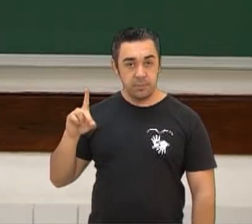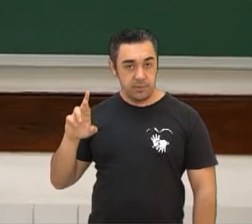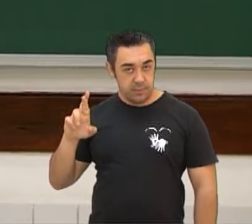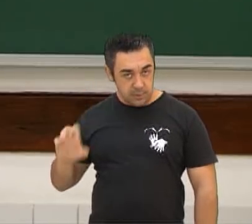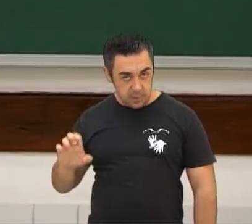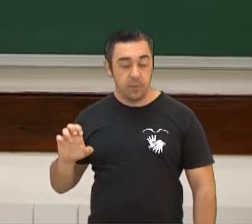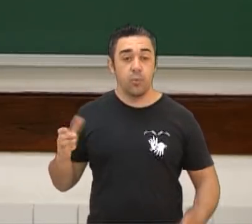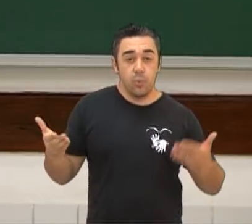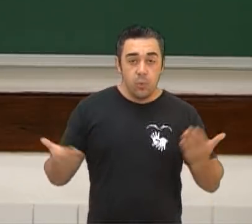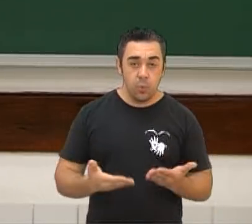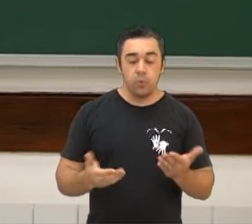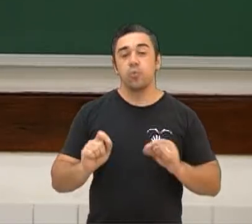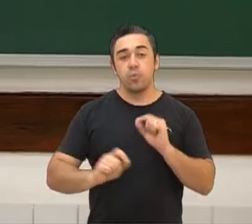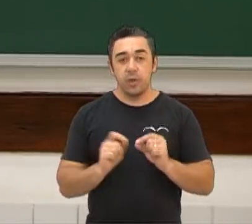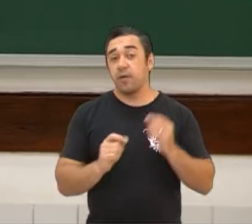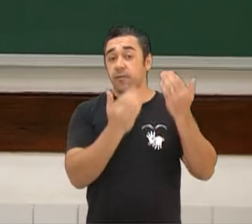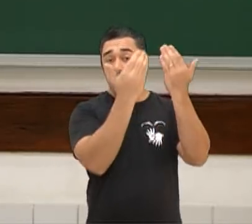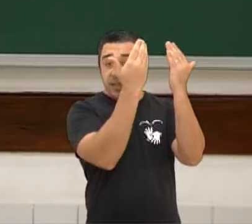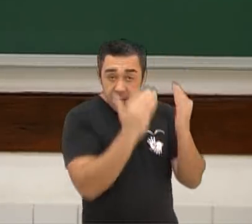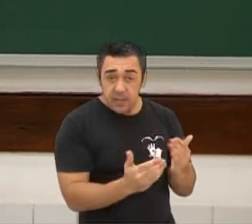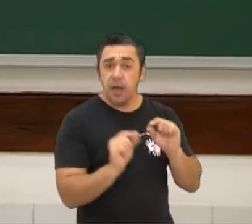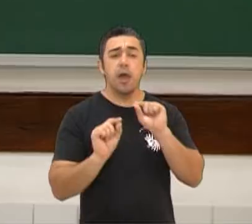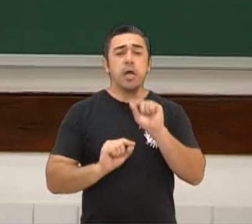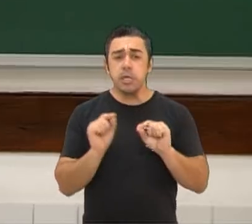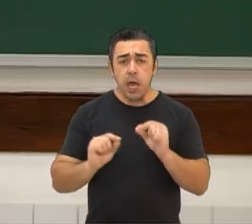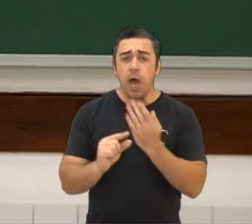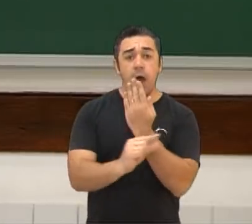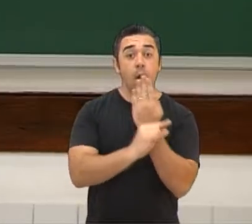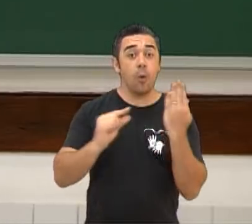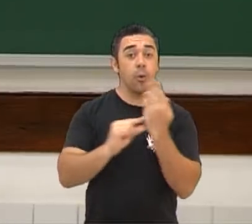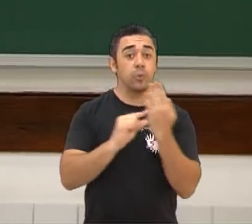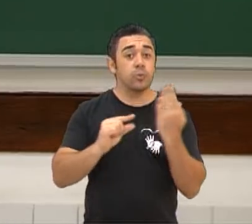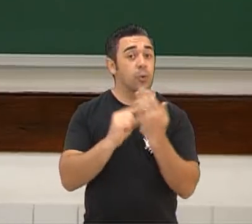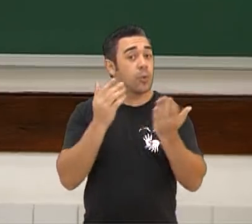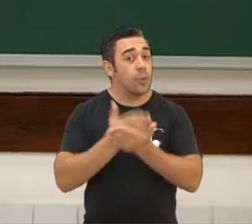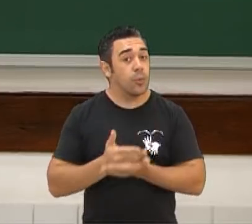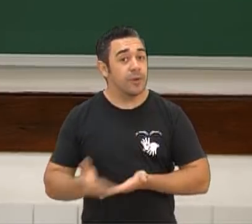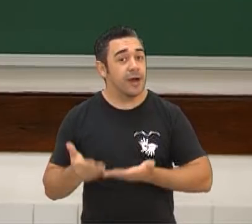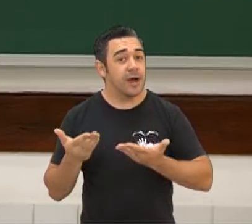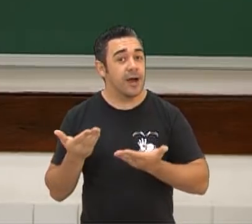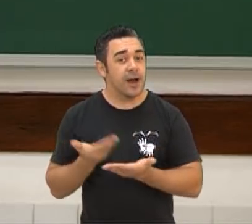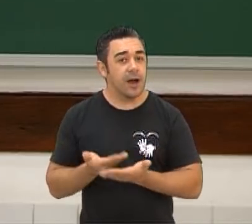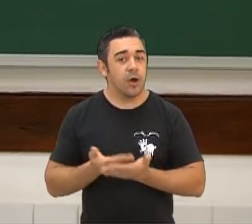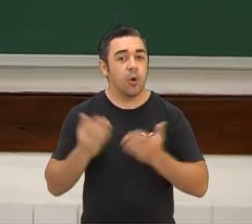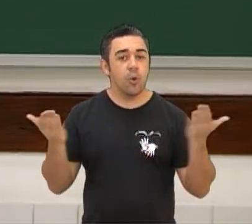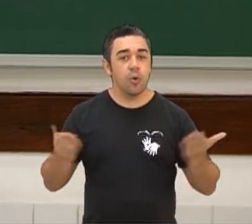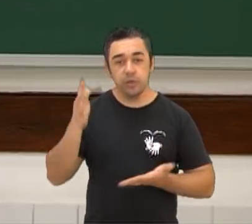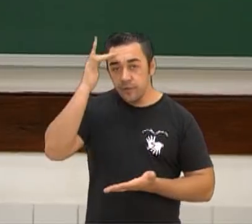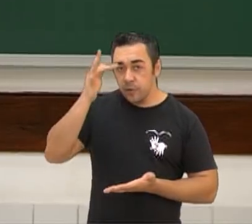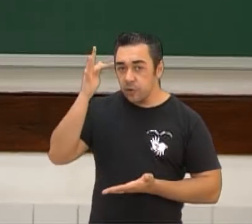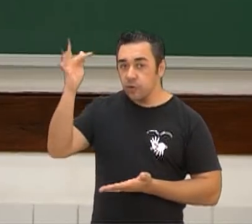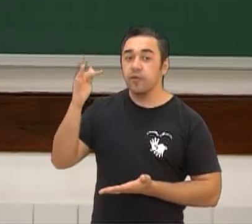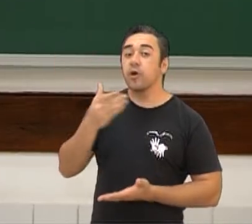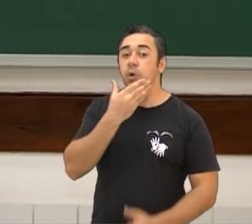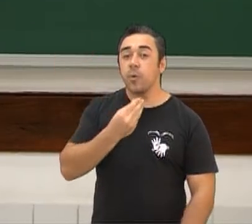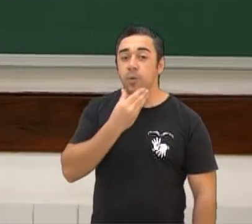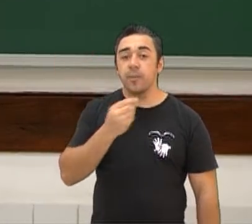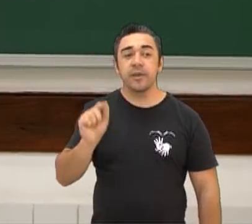hoje analisaremos o autor dessas frases que eu iniciei a aula. Hoje analisaremos a filosofia do